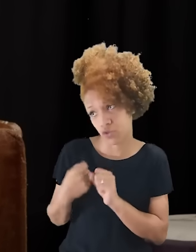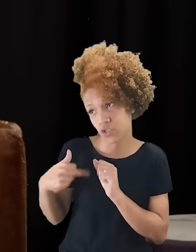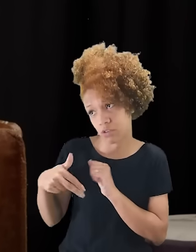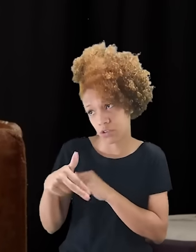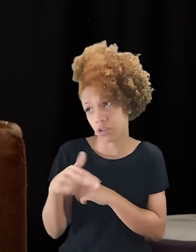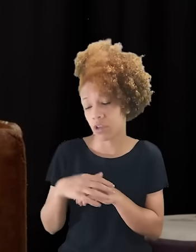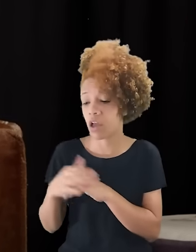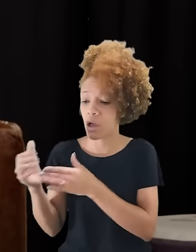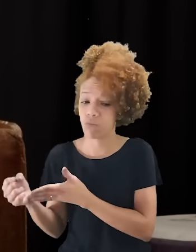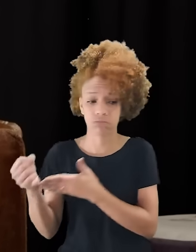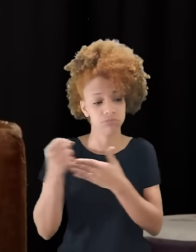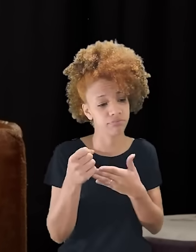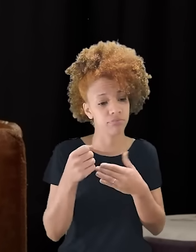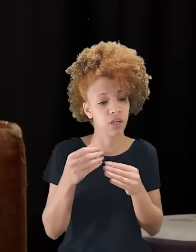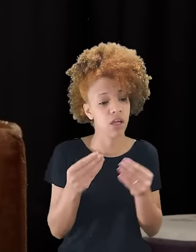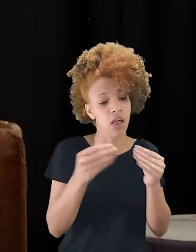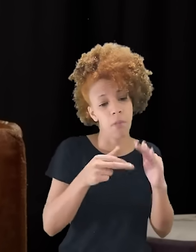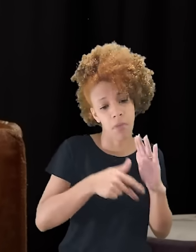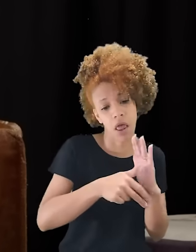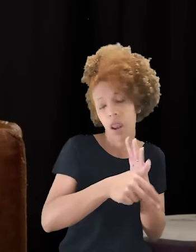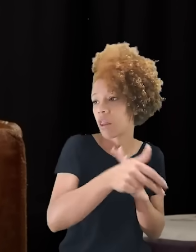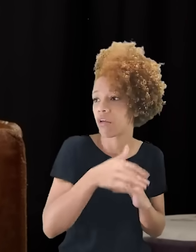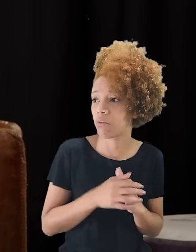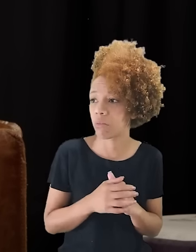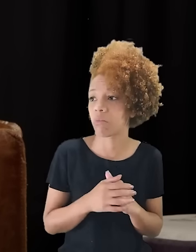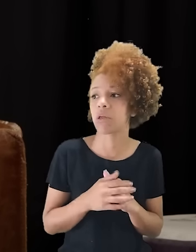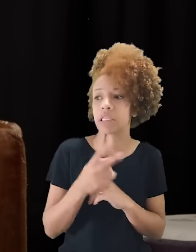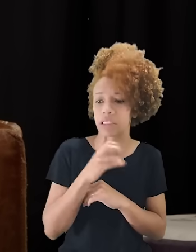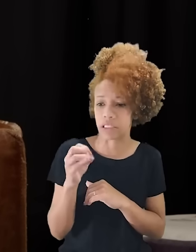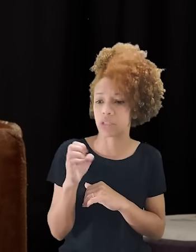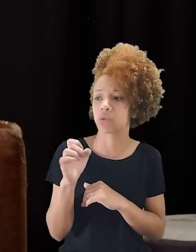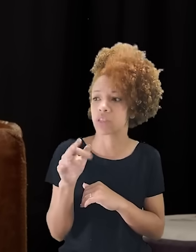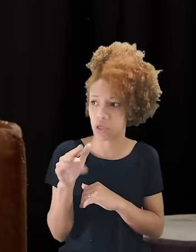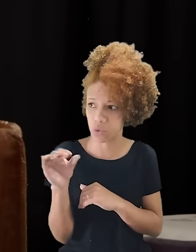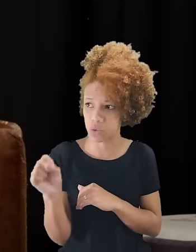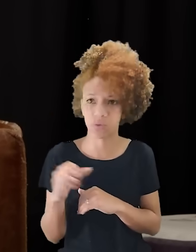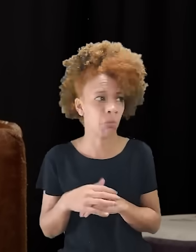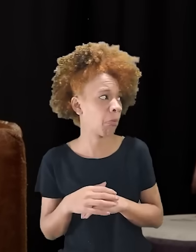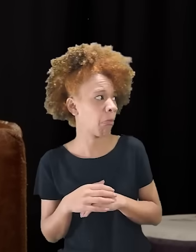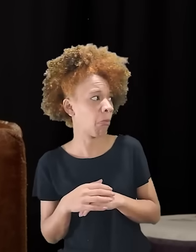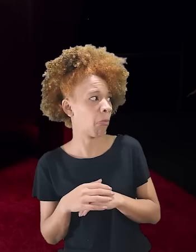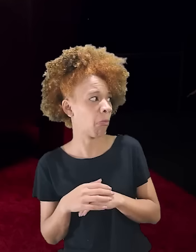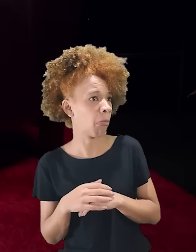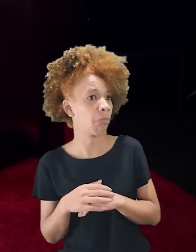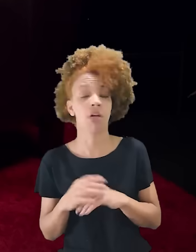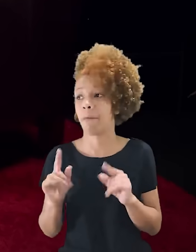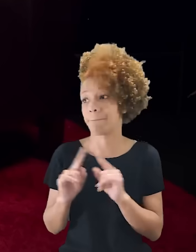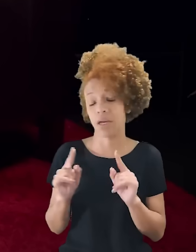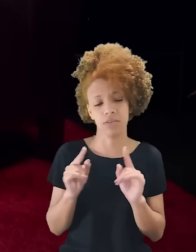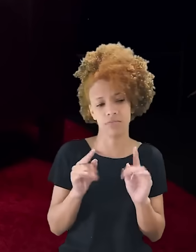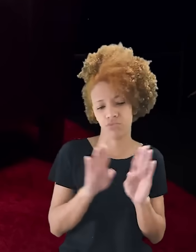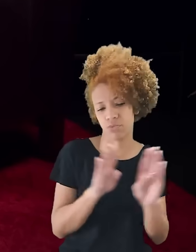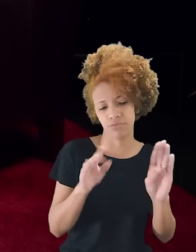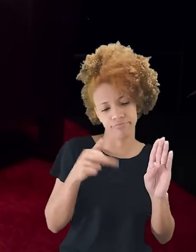a pé aí ele me buscou lá e 10 minutos até eu entrar C 500€ Nossa senhora mas é tipo assim você